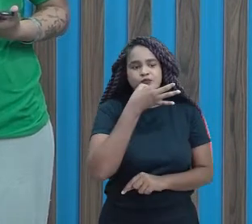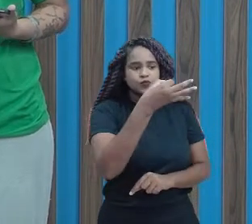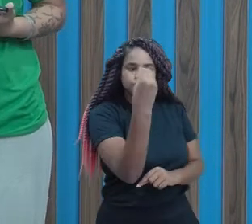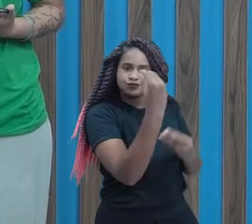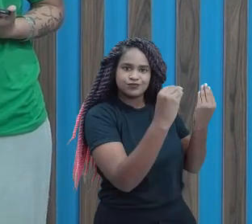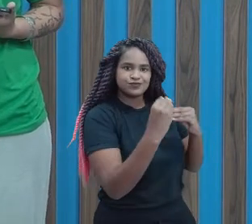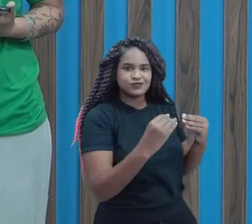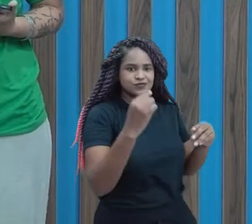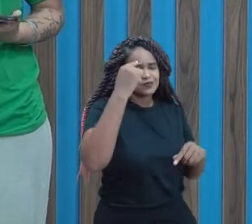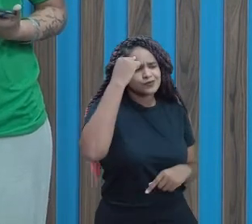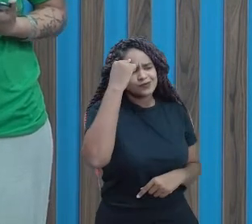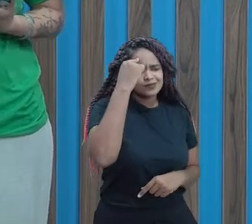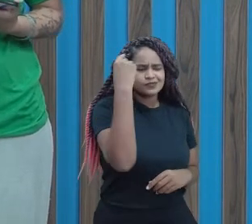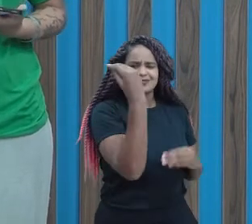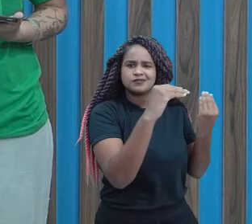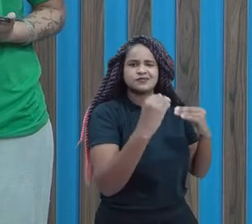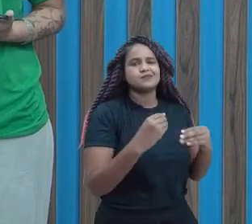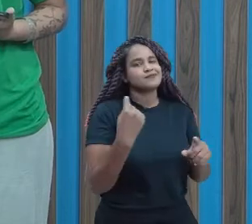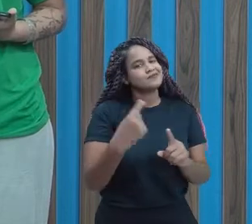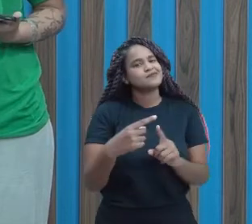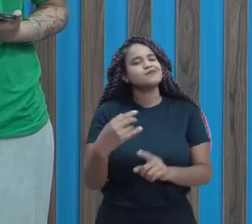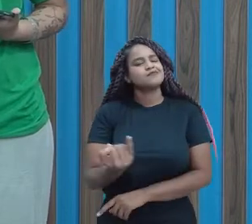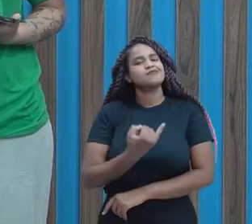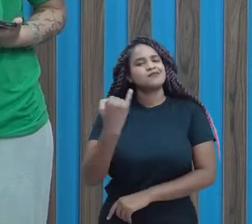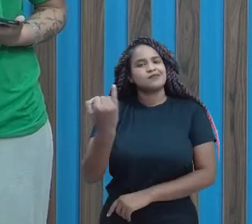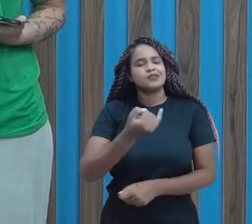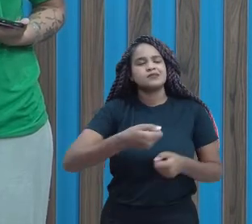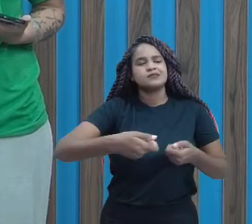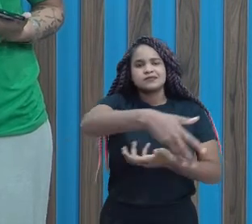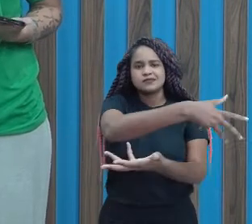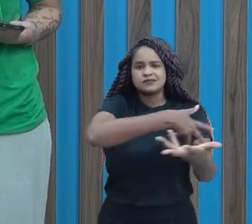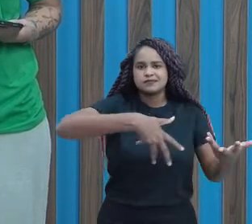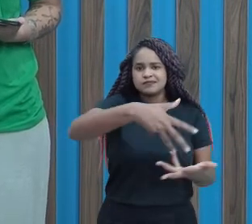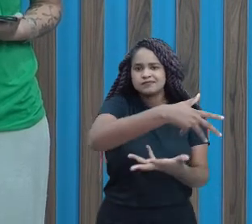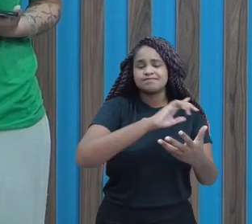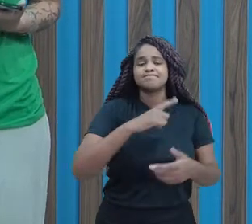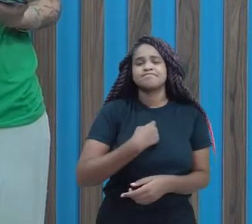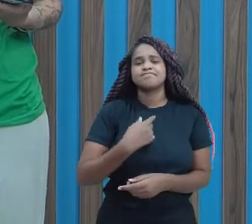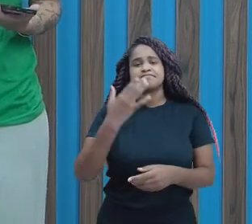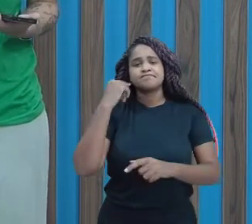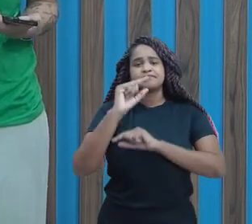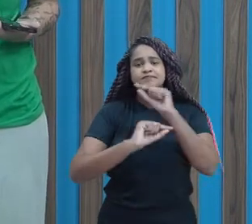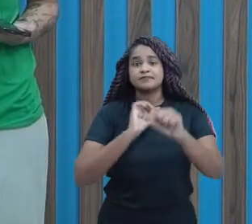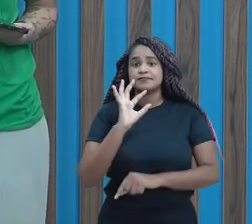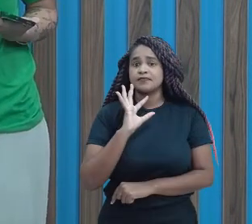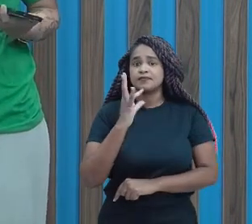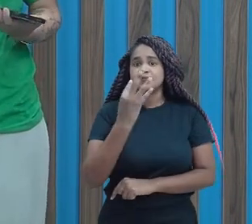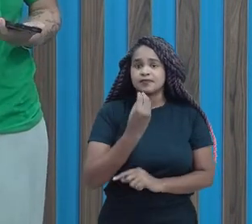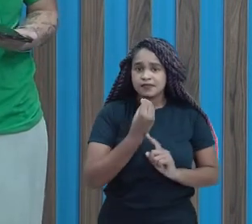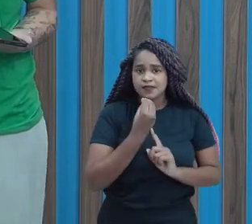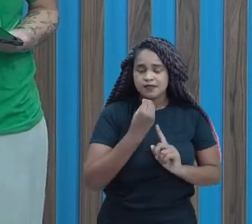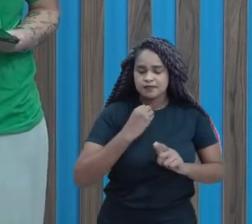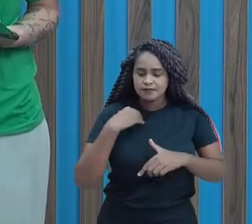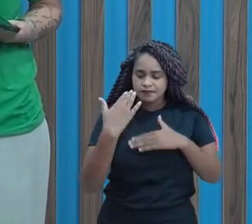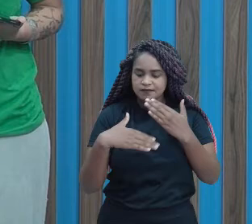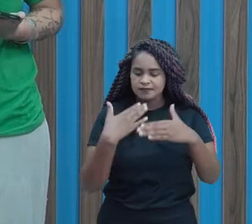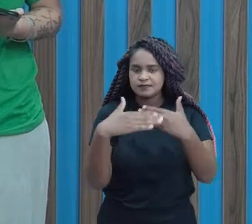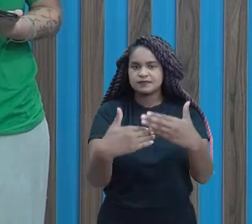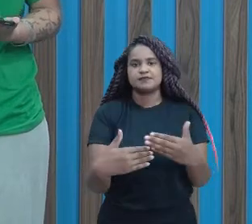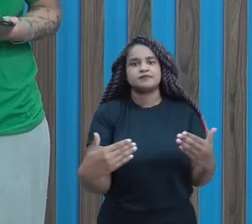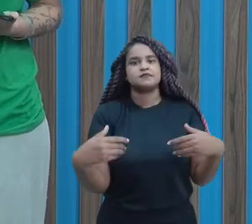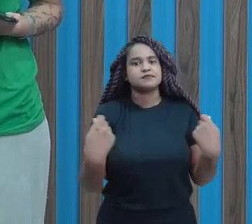comentários, tiram dúvidas, porque é importante, né, essa interação, porque a gente sabe que o conhecimento nasce aí, né,